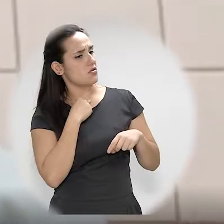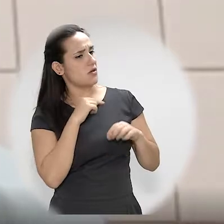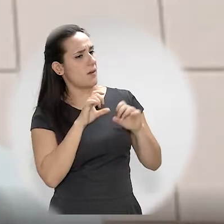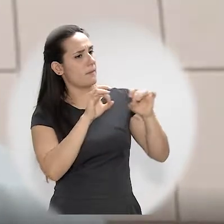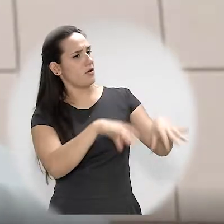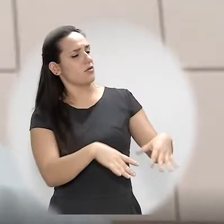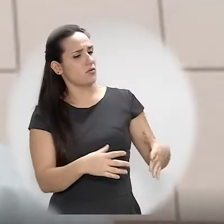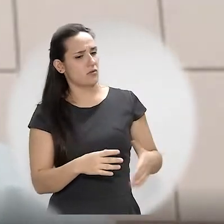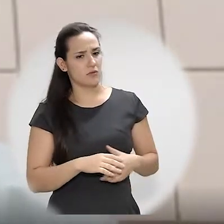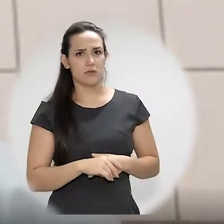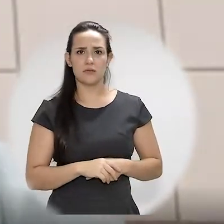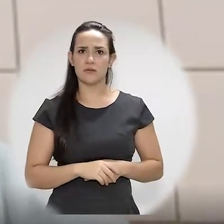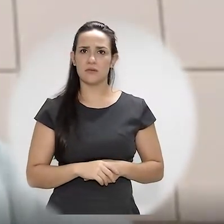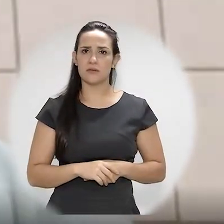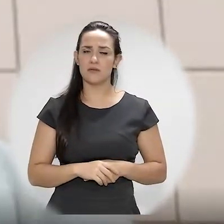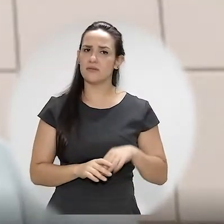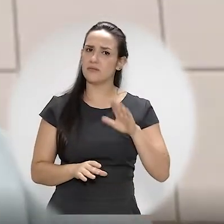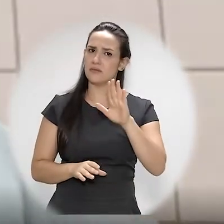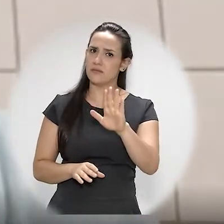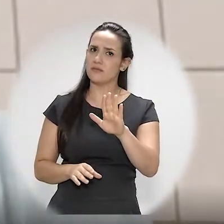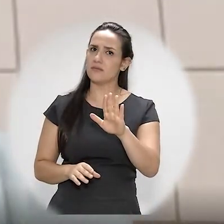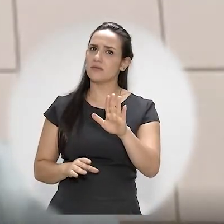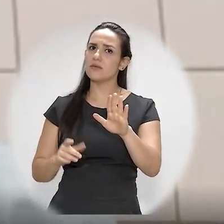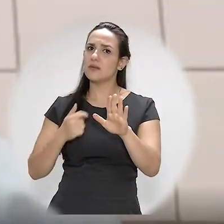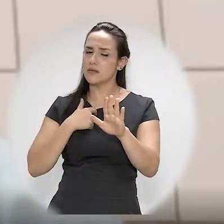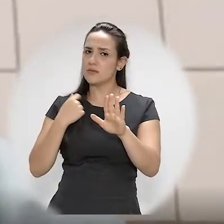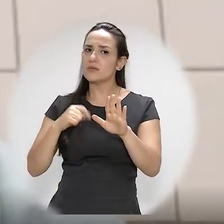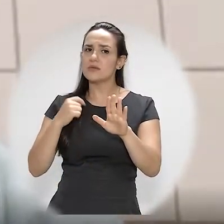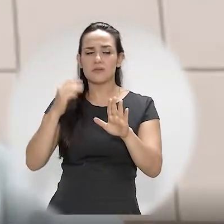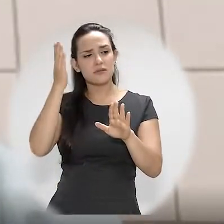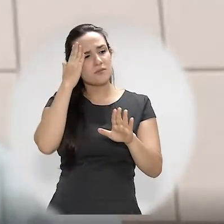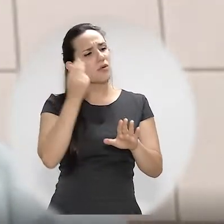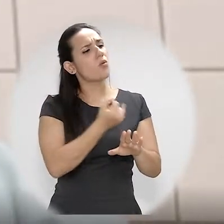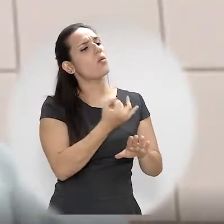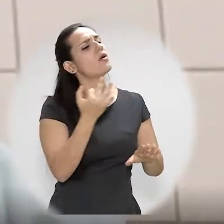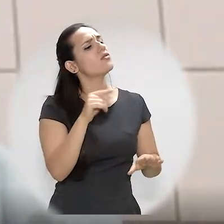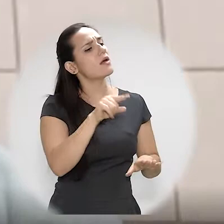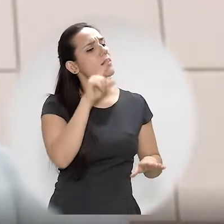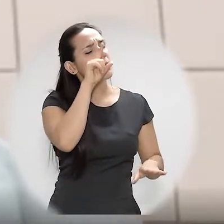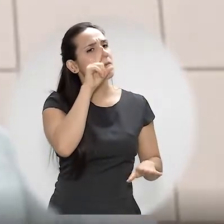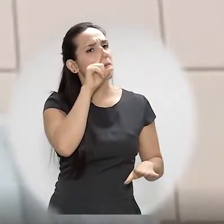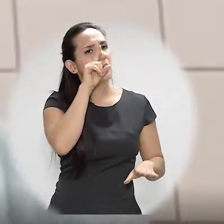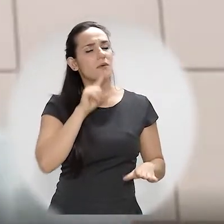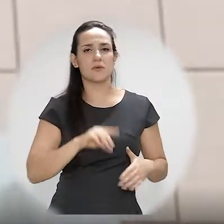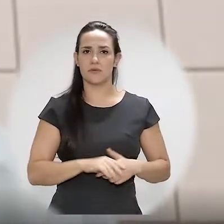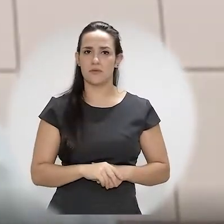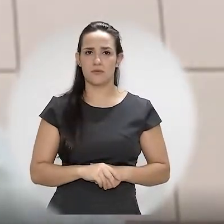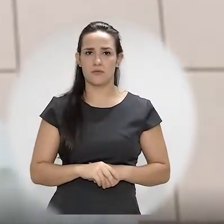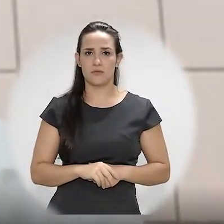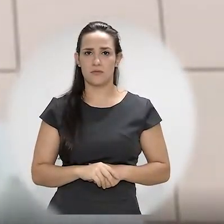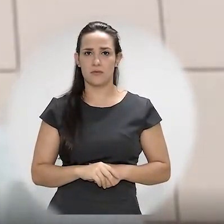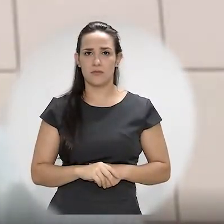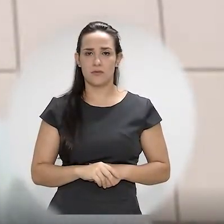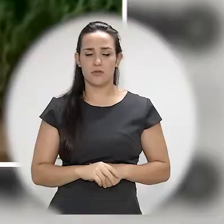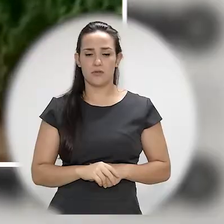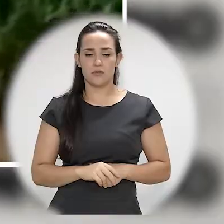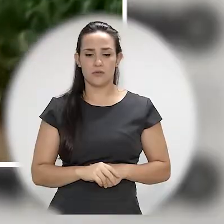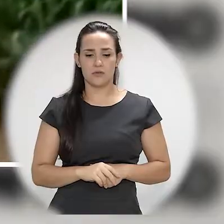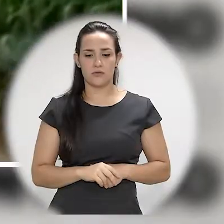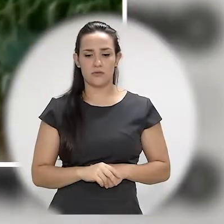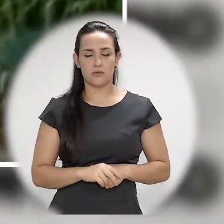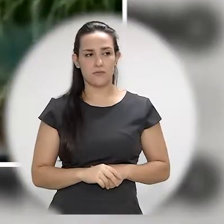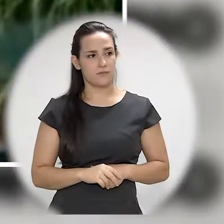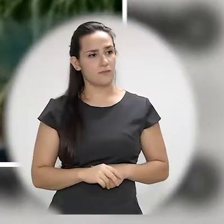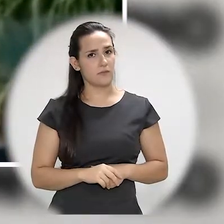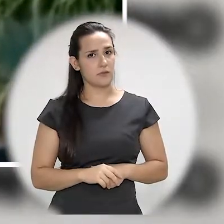risco. Mas só que a gente precisa saber o tanto de risco que ela está correndo ficando e o tanto de risco que